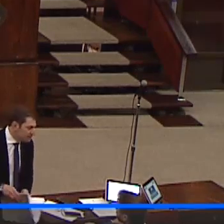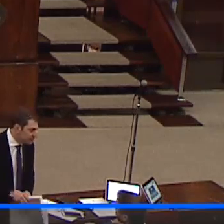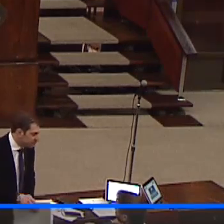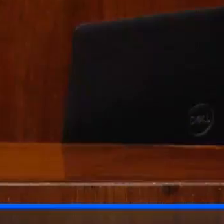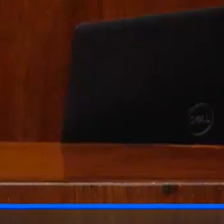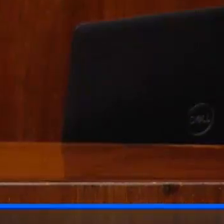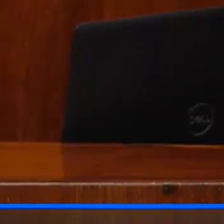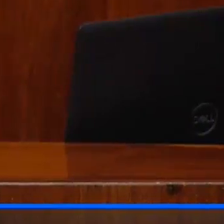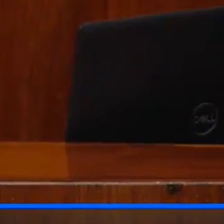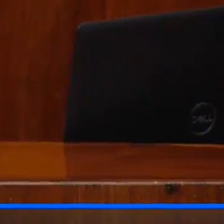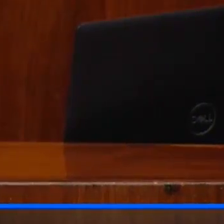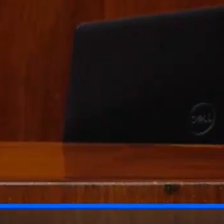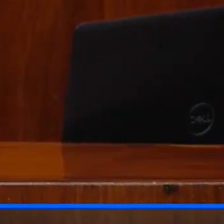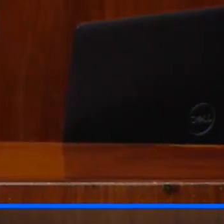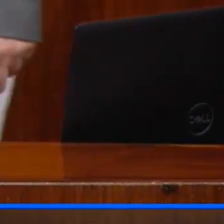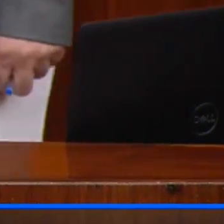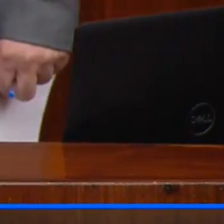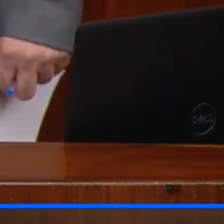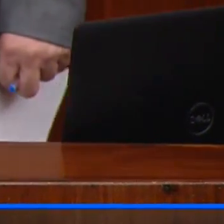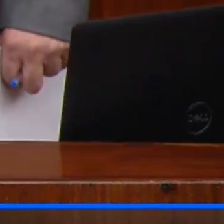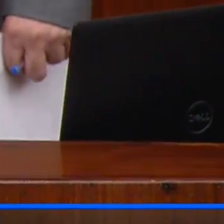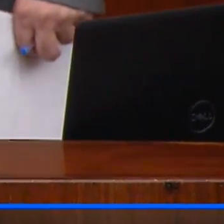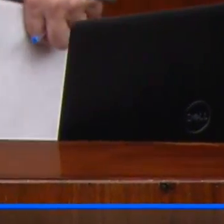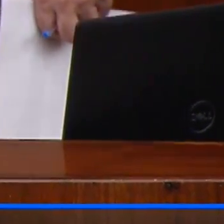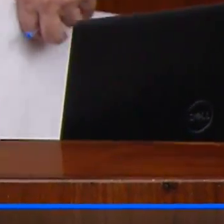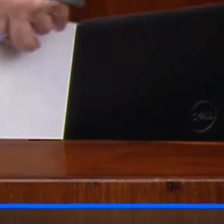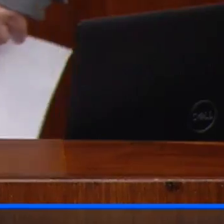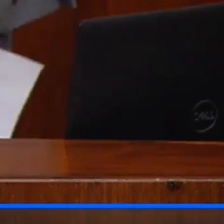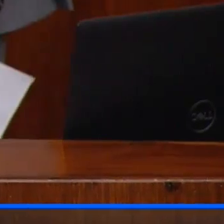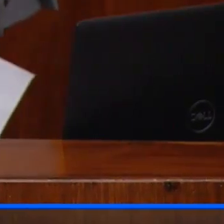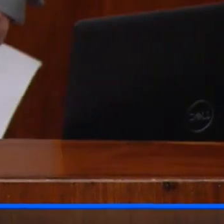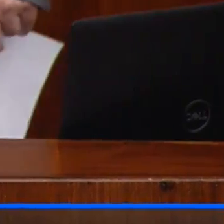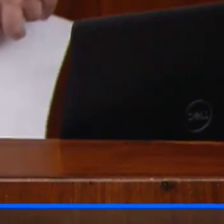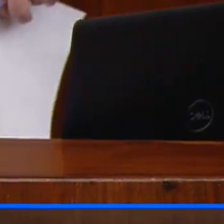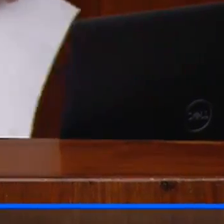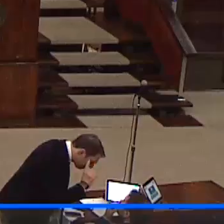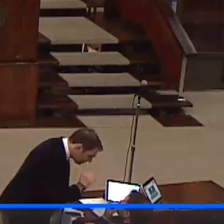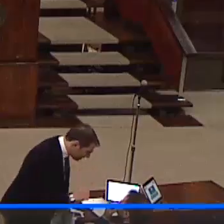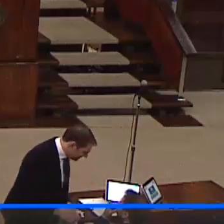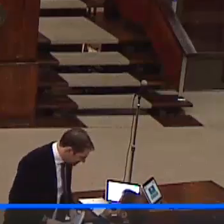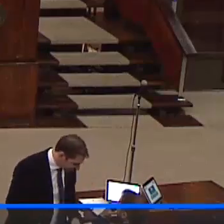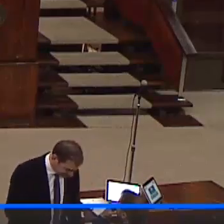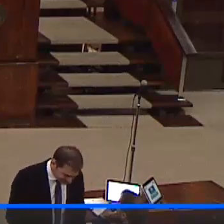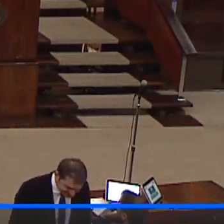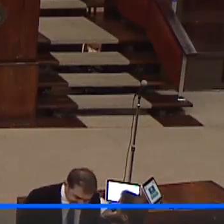deputado josé nunes da bancada do pt tribuna disposição deputado